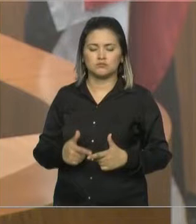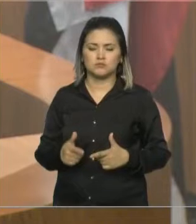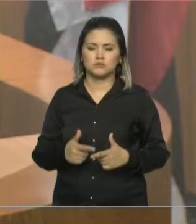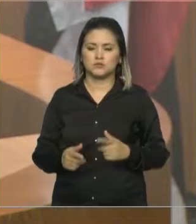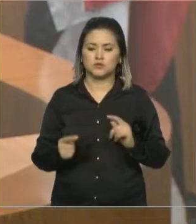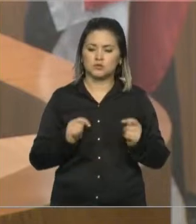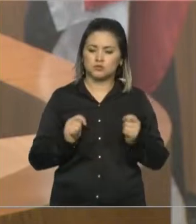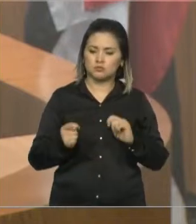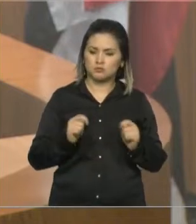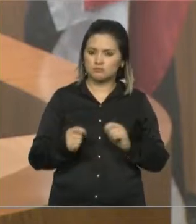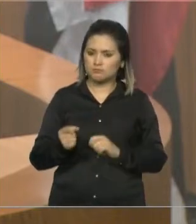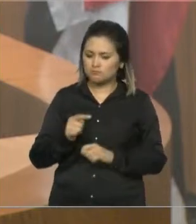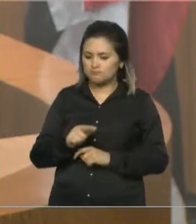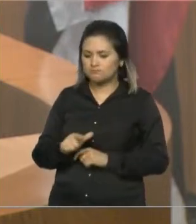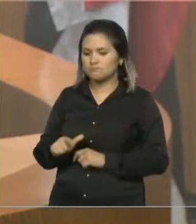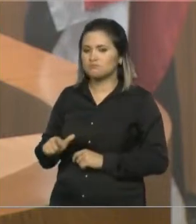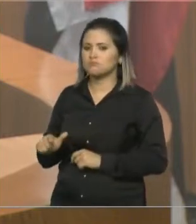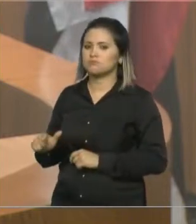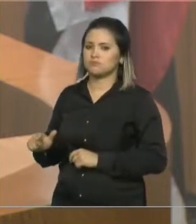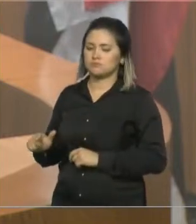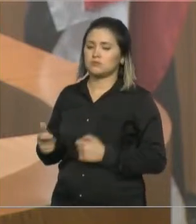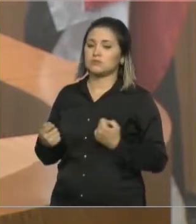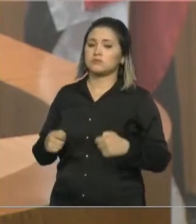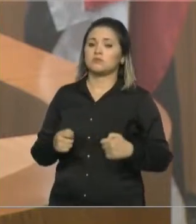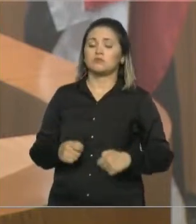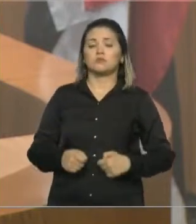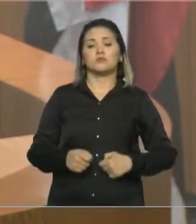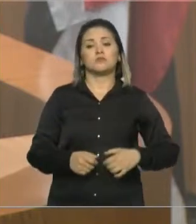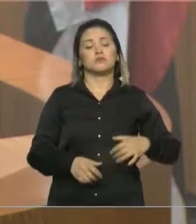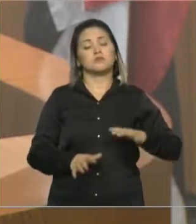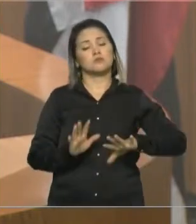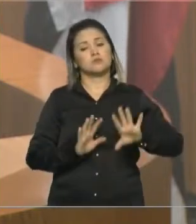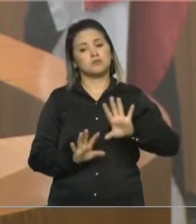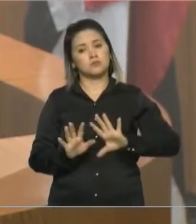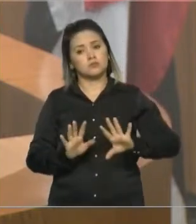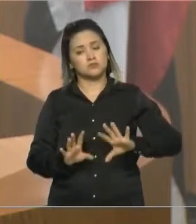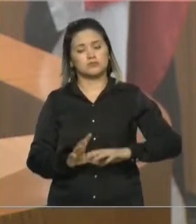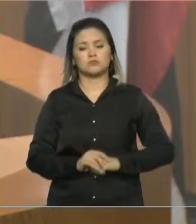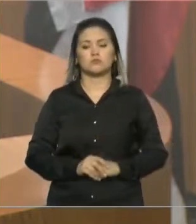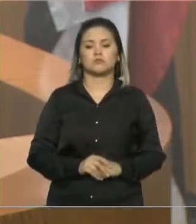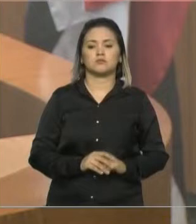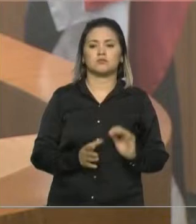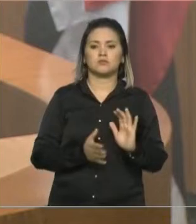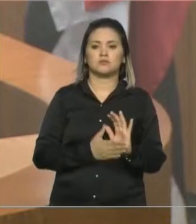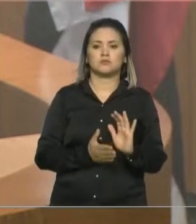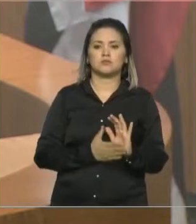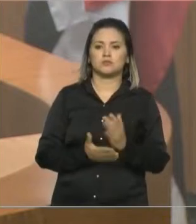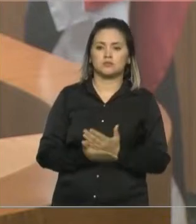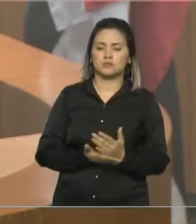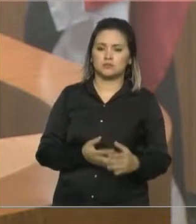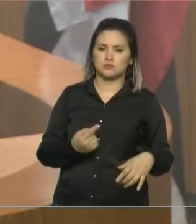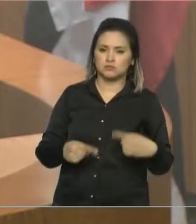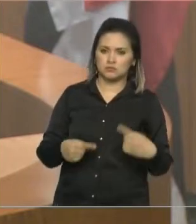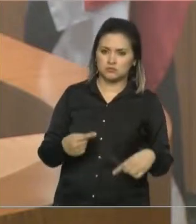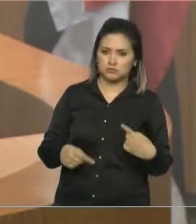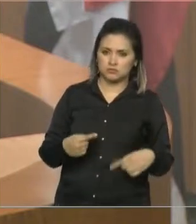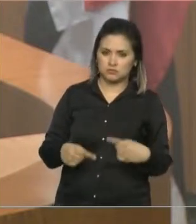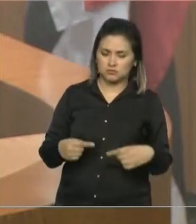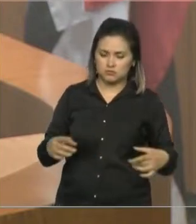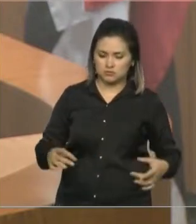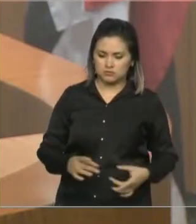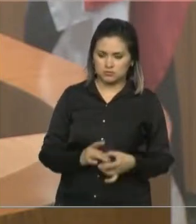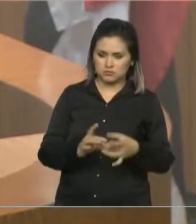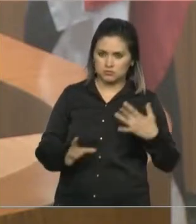que fazer um freio de amarração. E esse momento, essa proposta de iniciar essa discussão ampla sobre os consórcios de